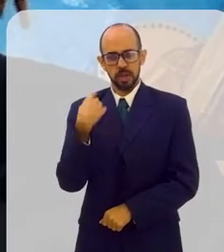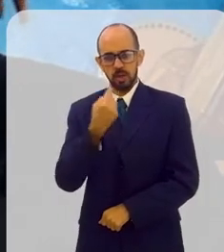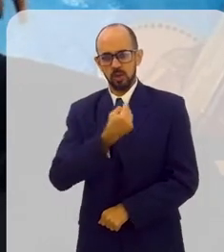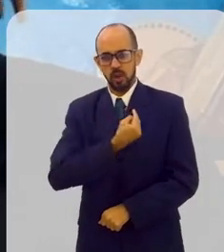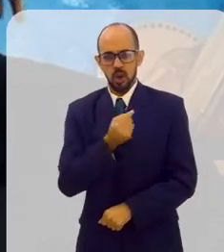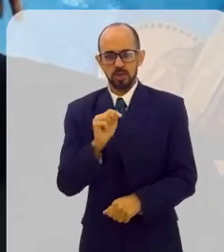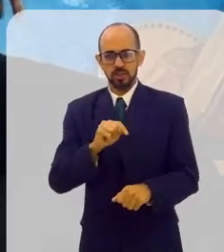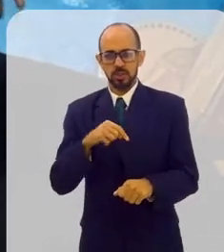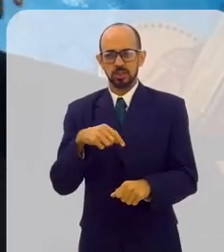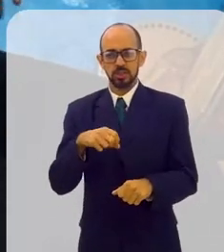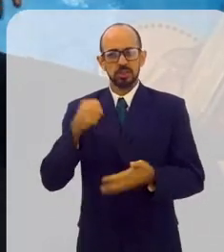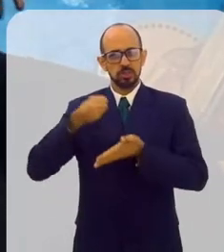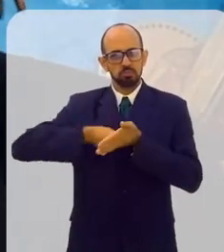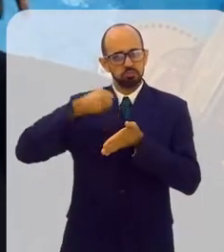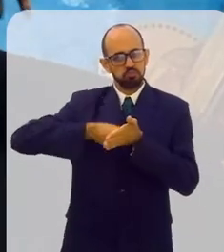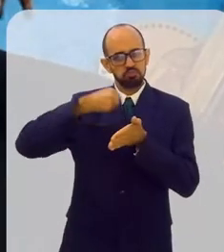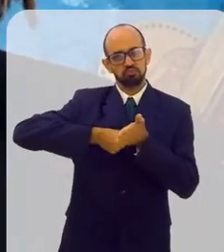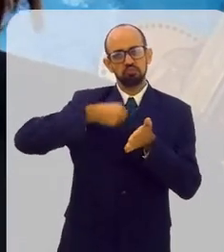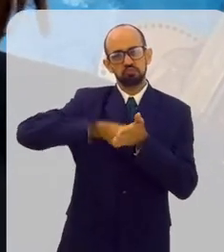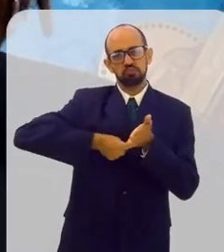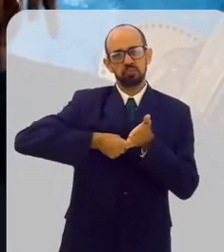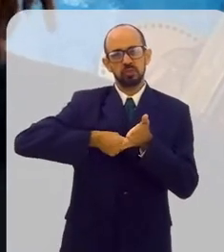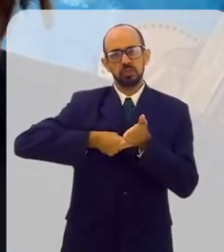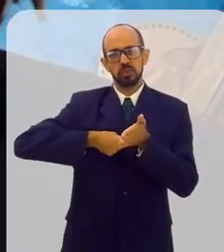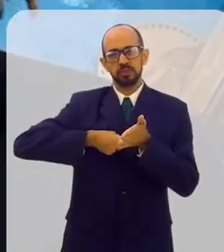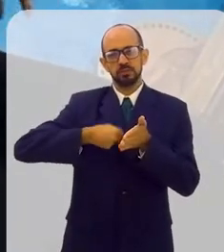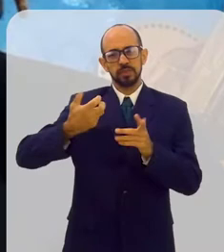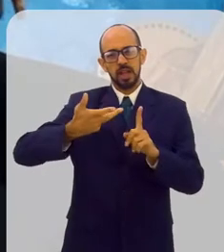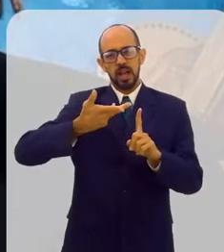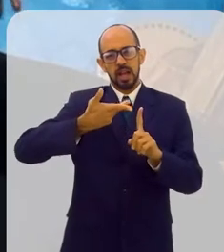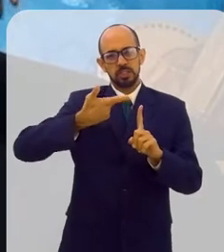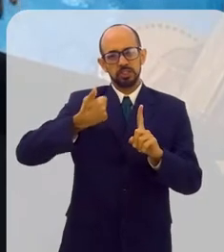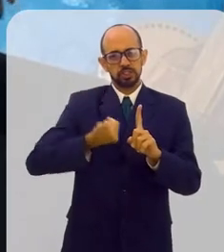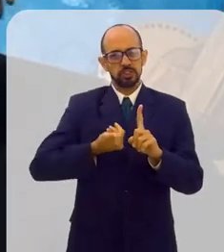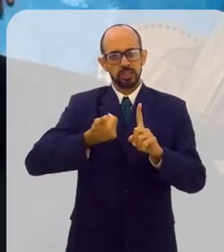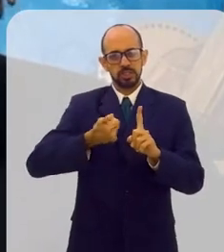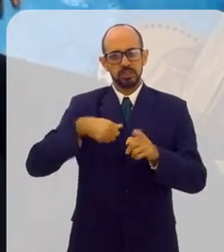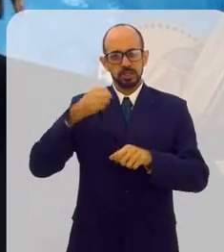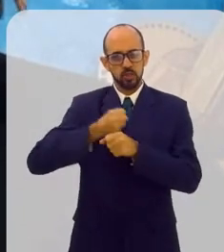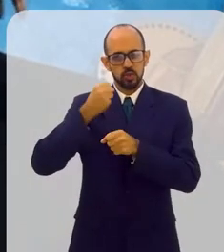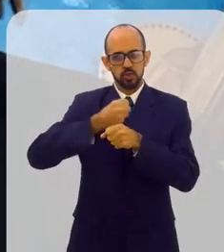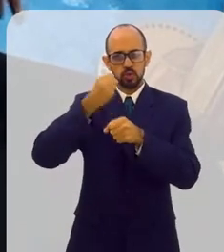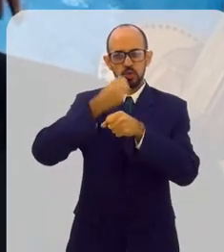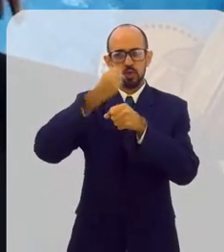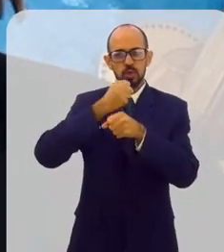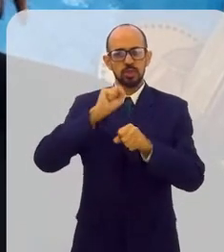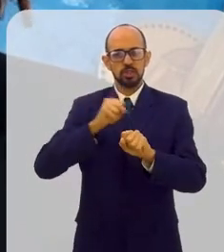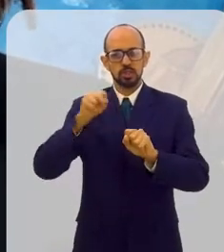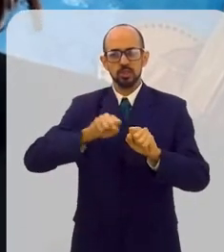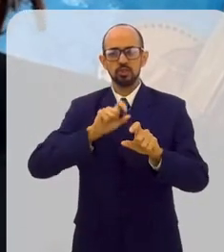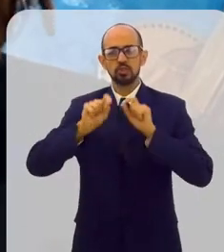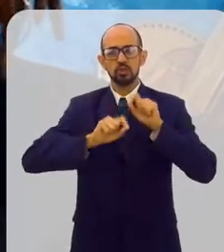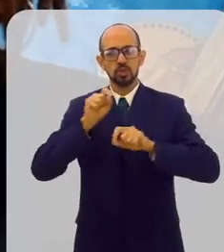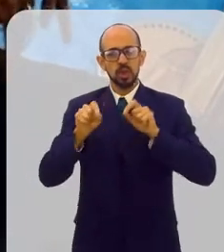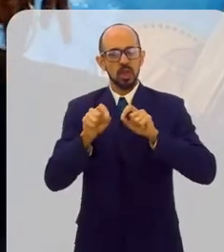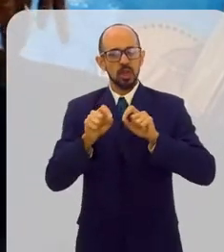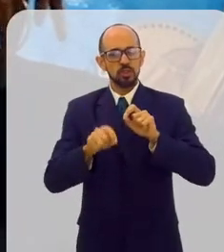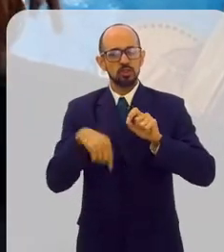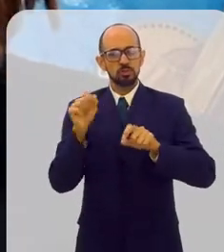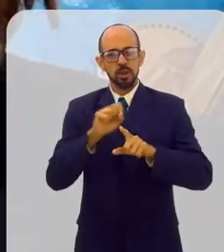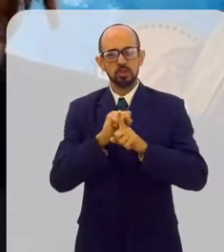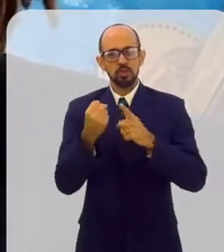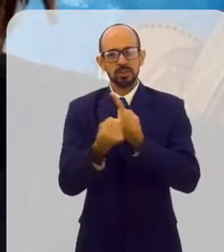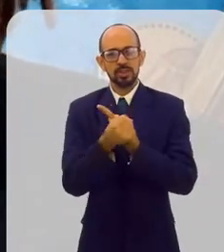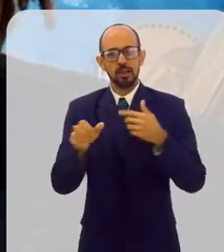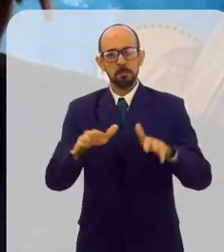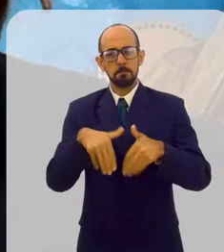tem feito enquanto lutadoras, lutadores, artistas, construtores, né? De quem sabe aí